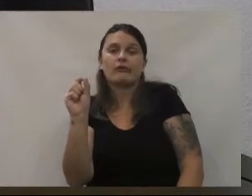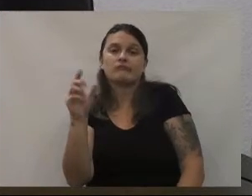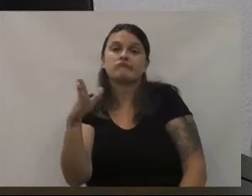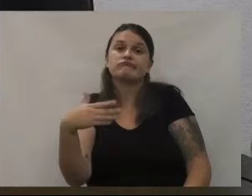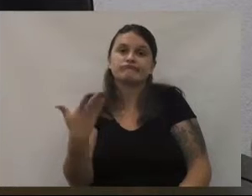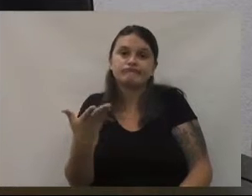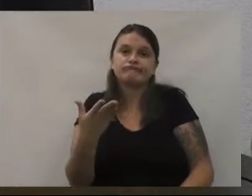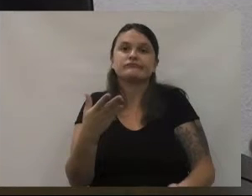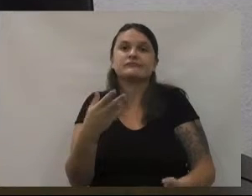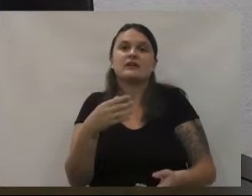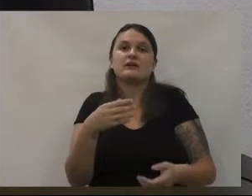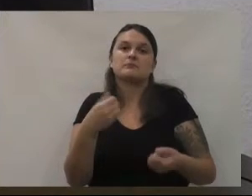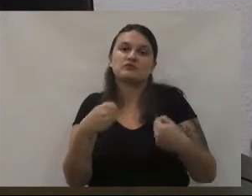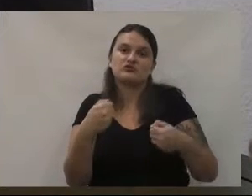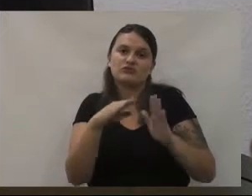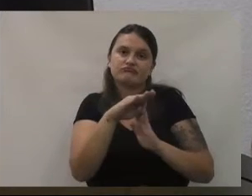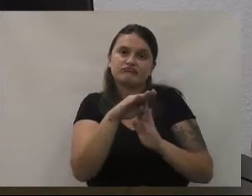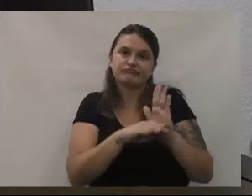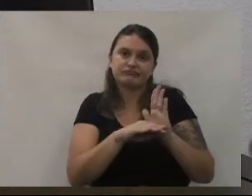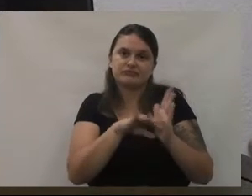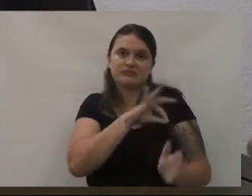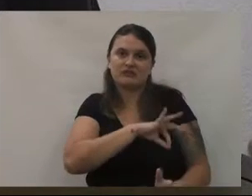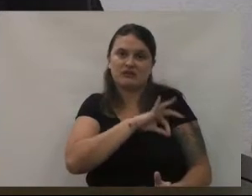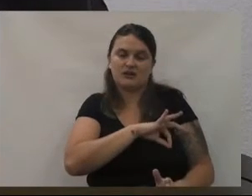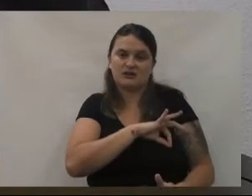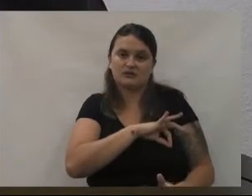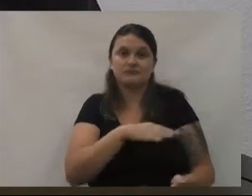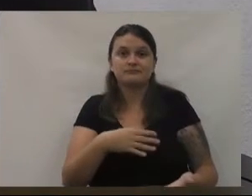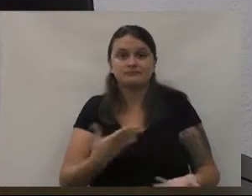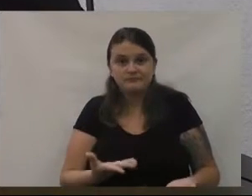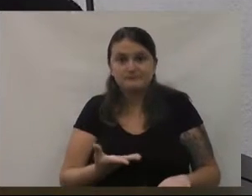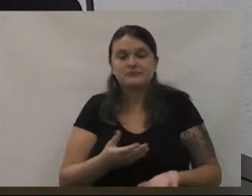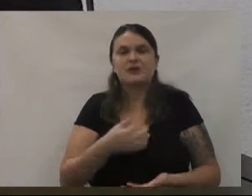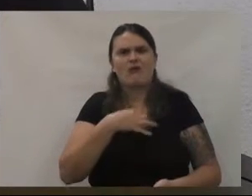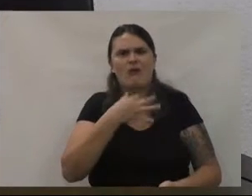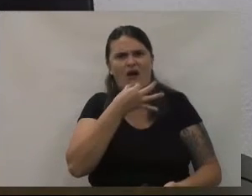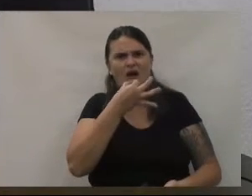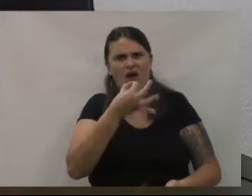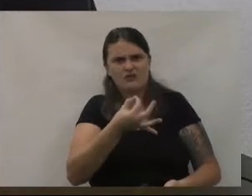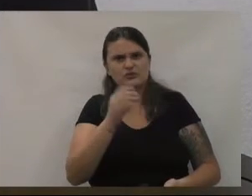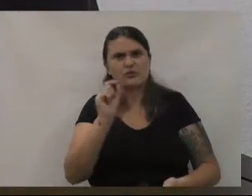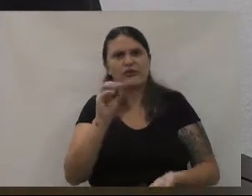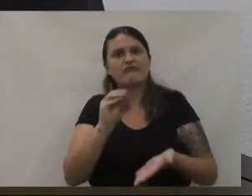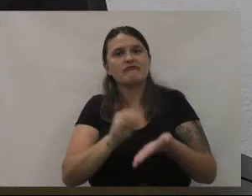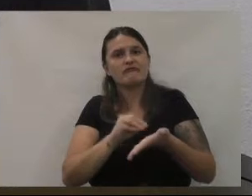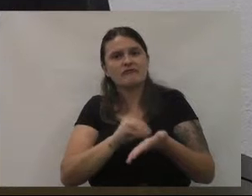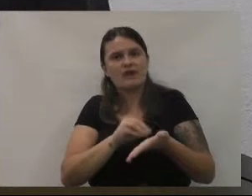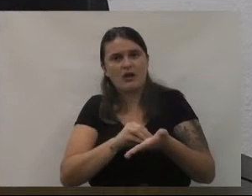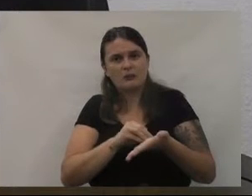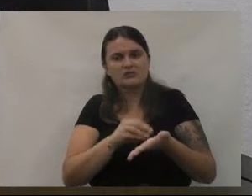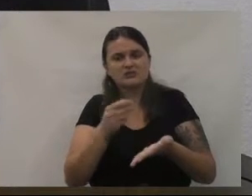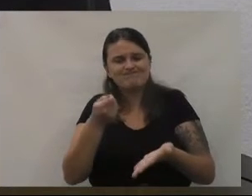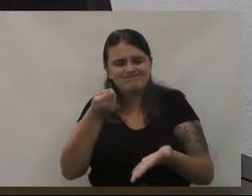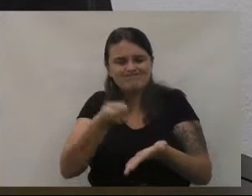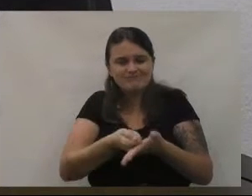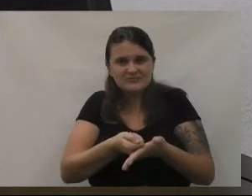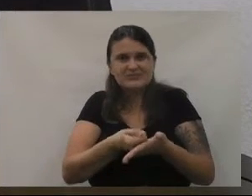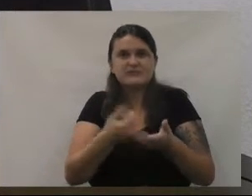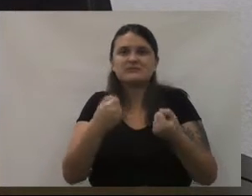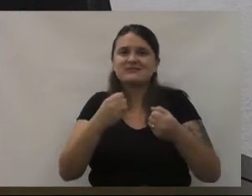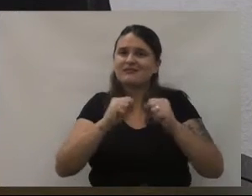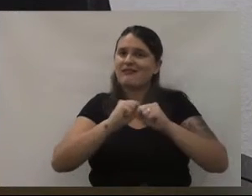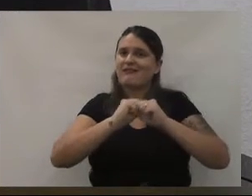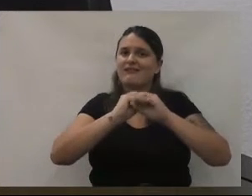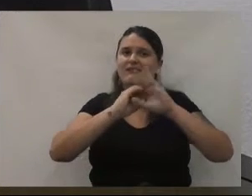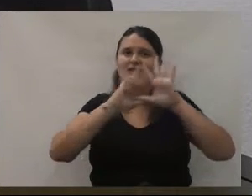com esse preço que é a redução. Então, eu acho que o que falta, efetivamente, é a